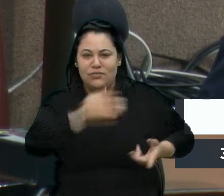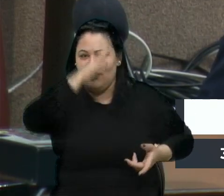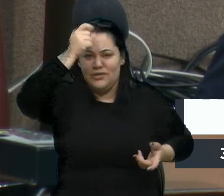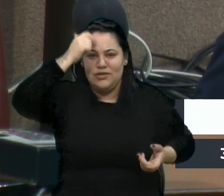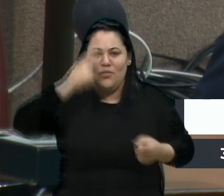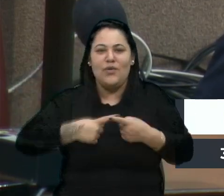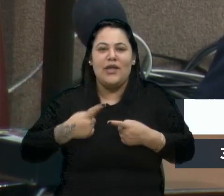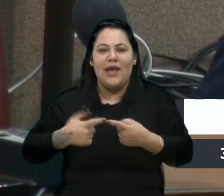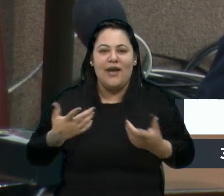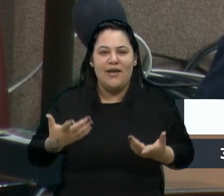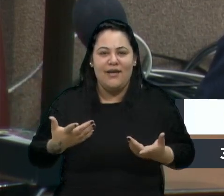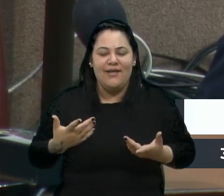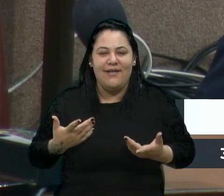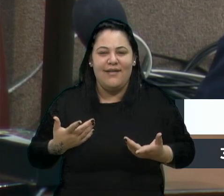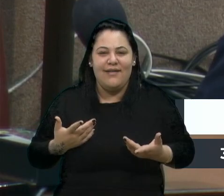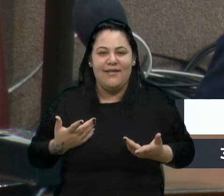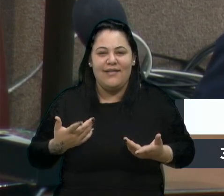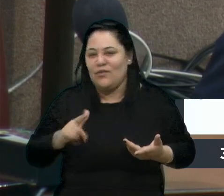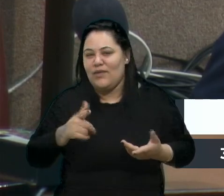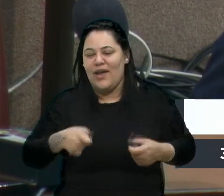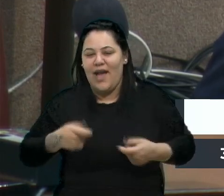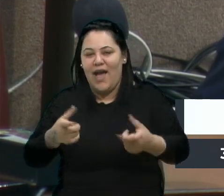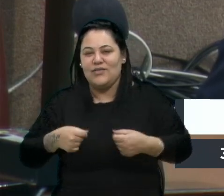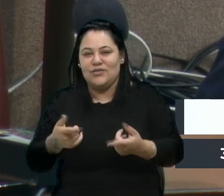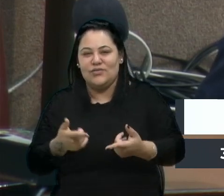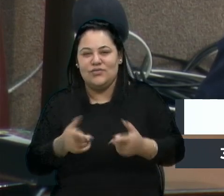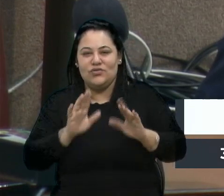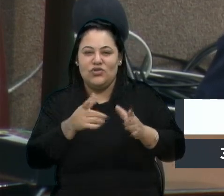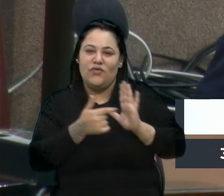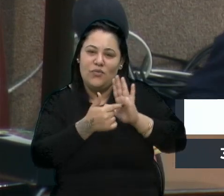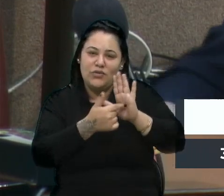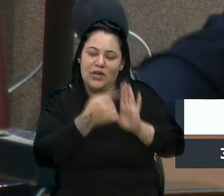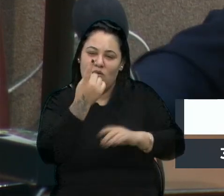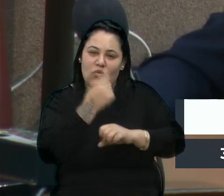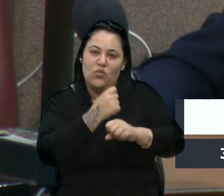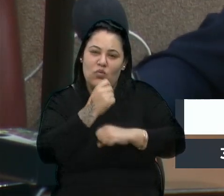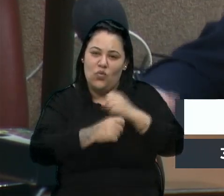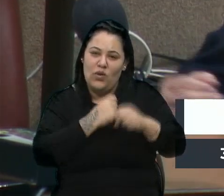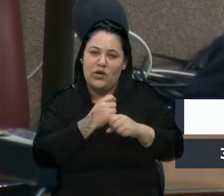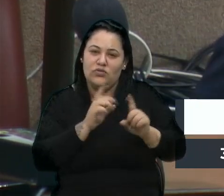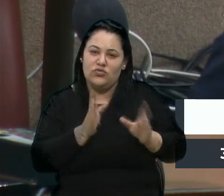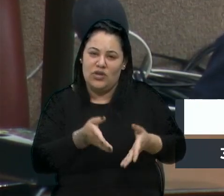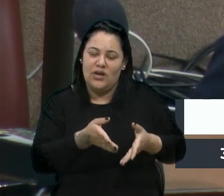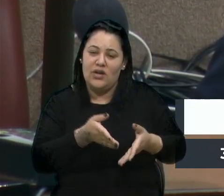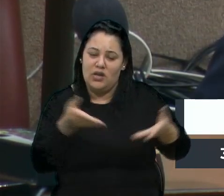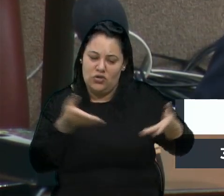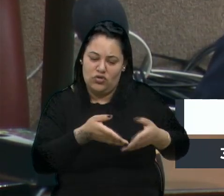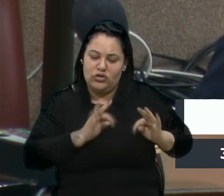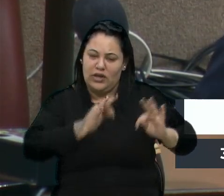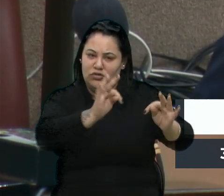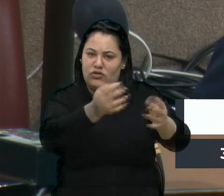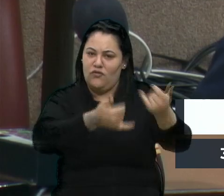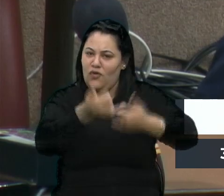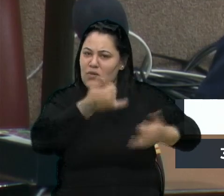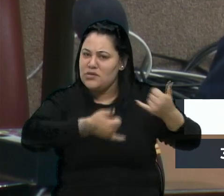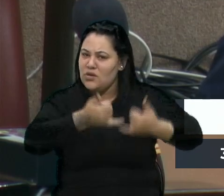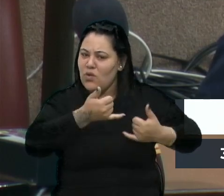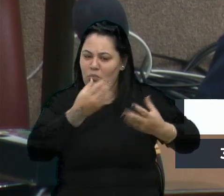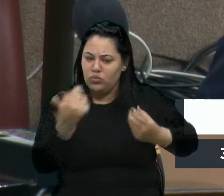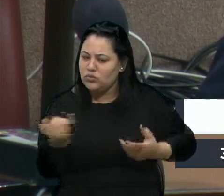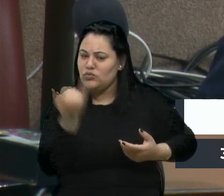Schalco, não tem custo para o município, já foi apontado há 1 ano. E hoje, tecnologia de informação é muito